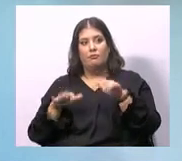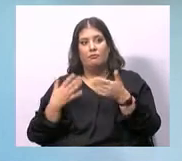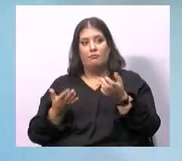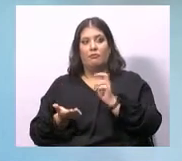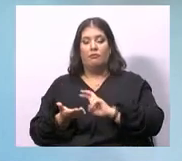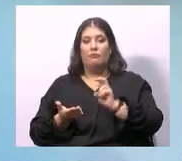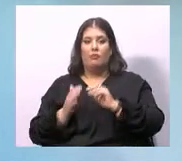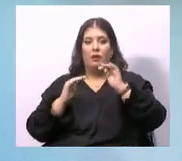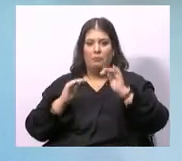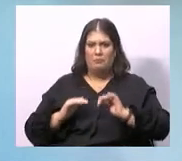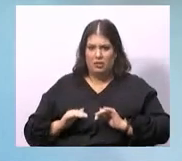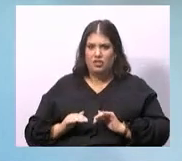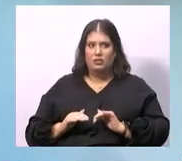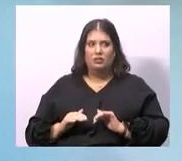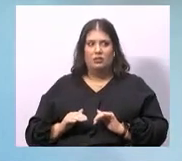andar até diminui,